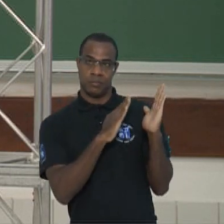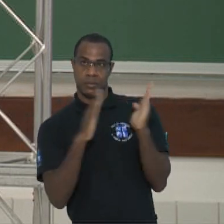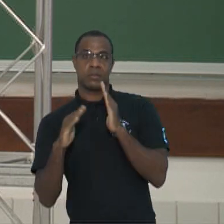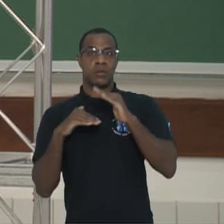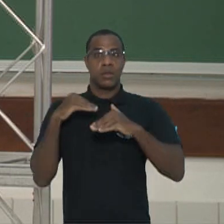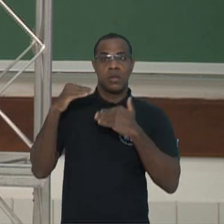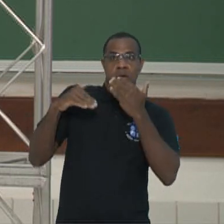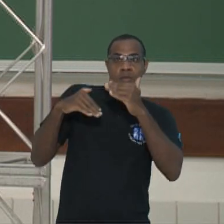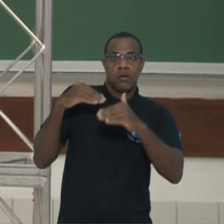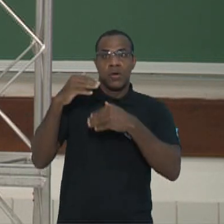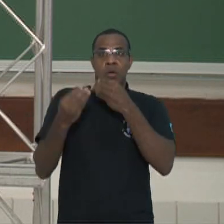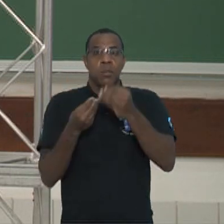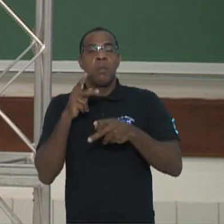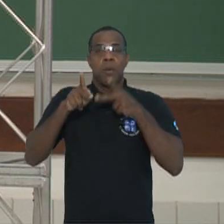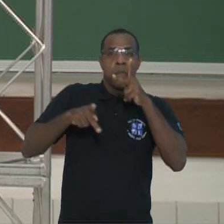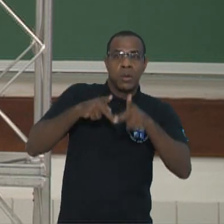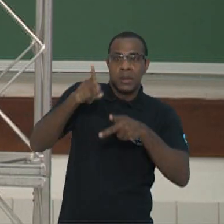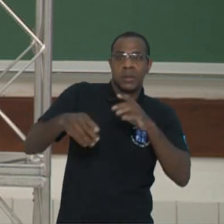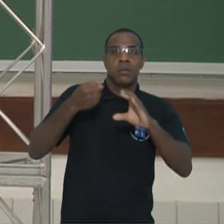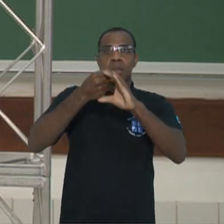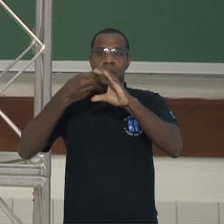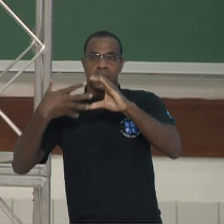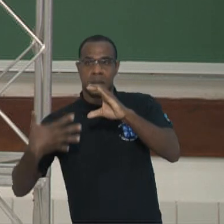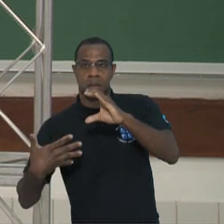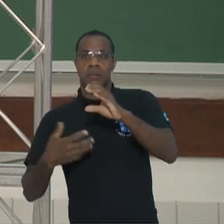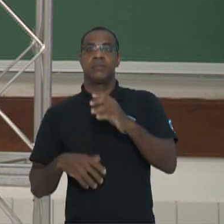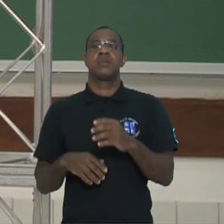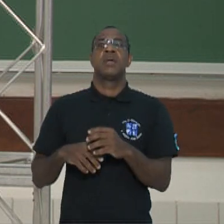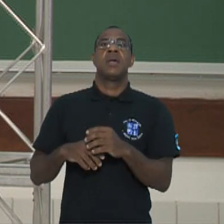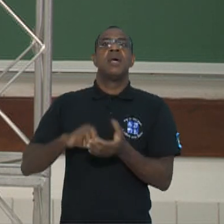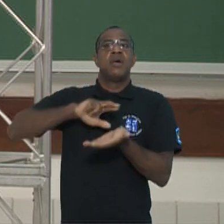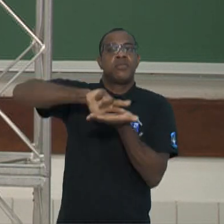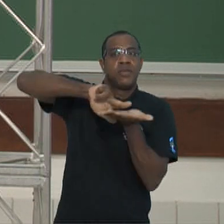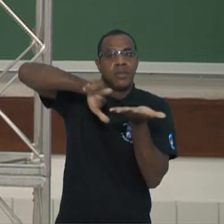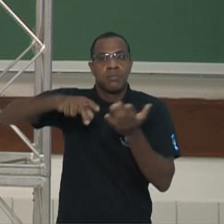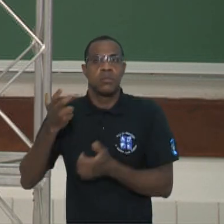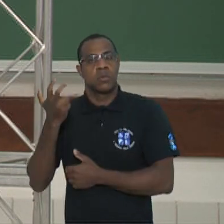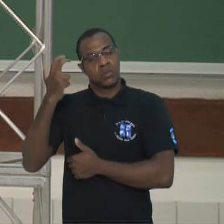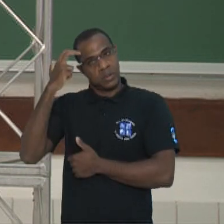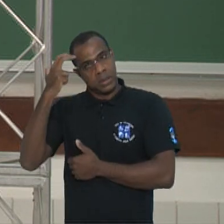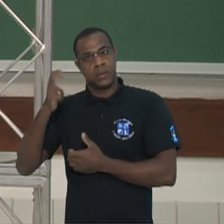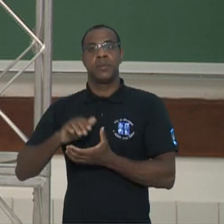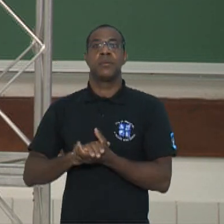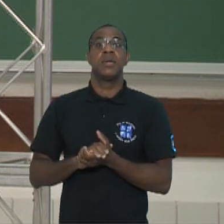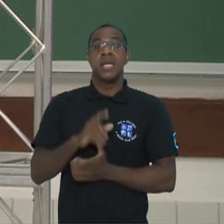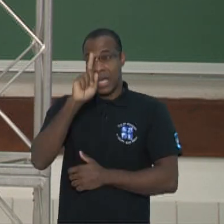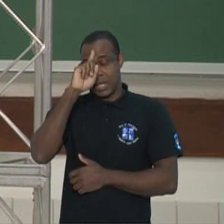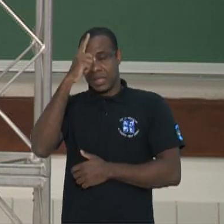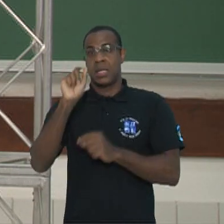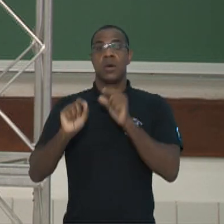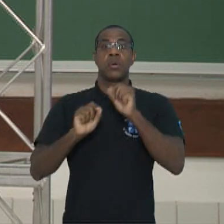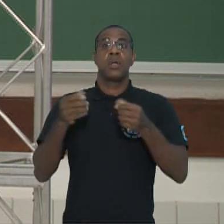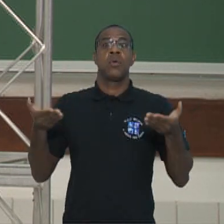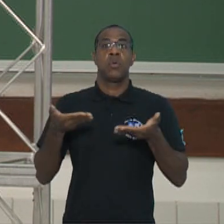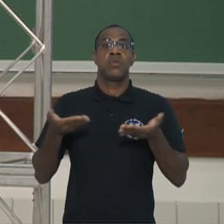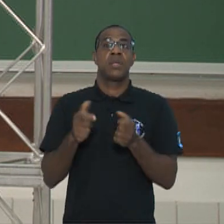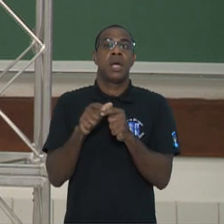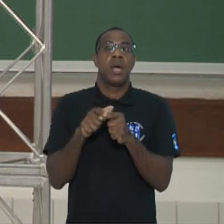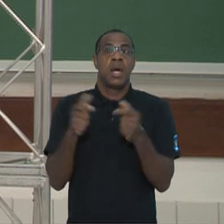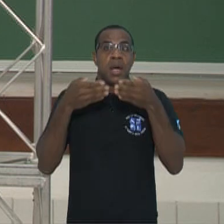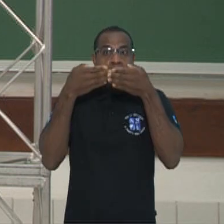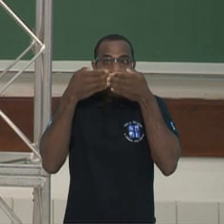sobre população, sobre características, diversidade cultural. E a ideia hoje é ampliar um